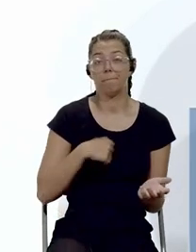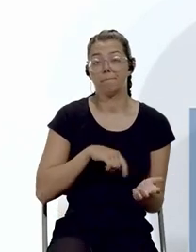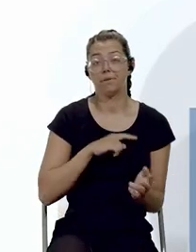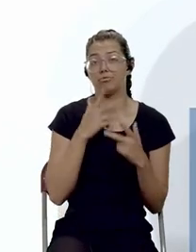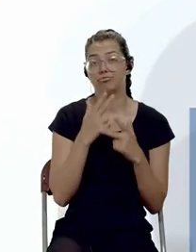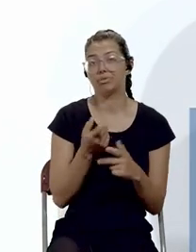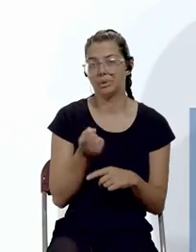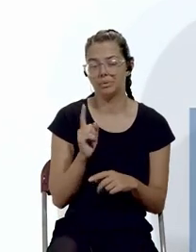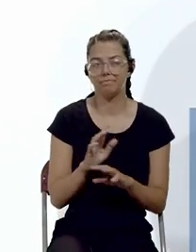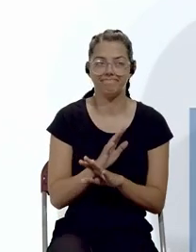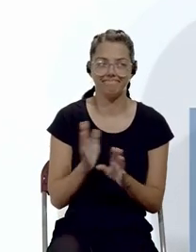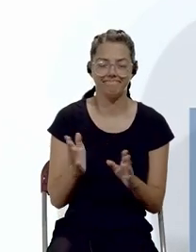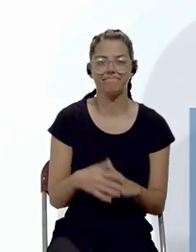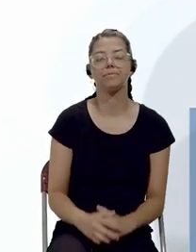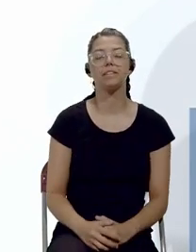de crítica.